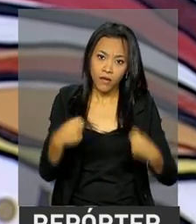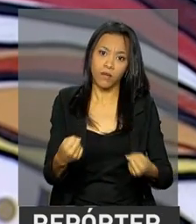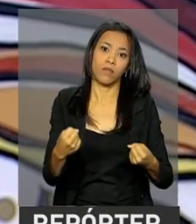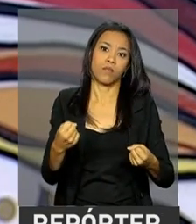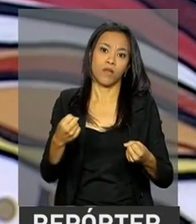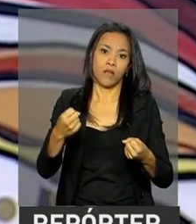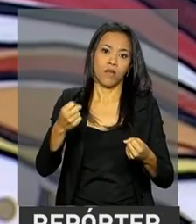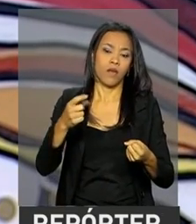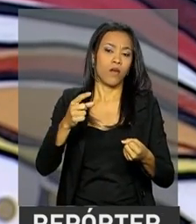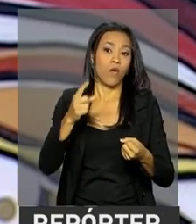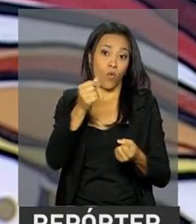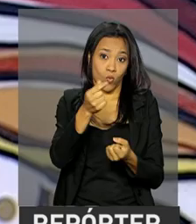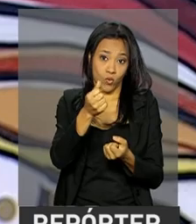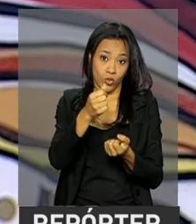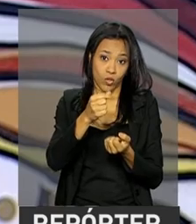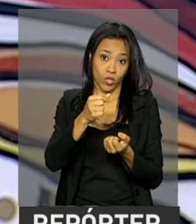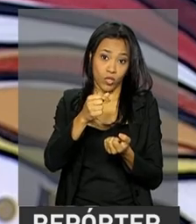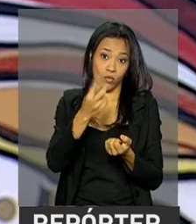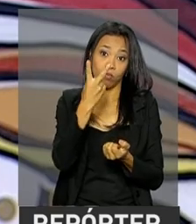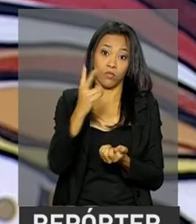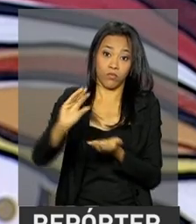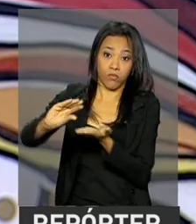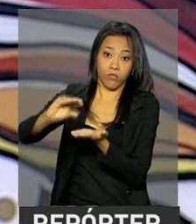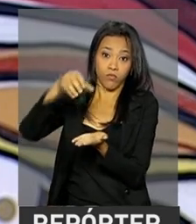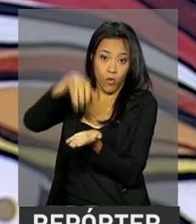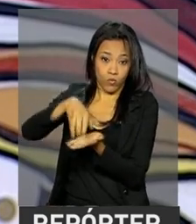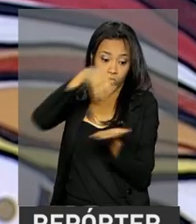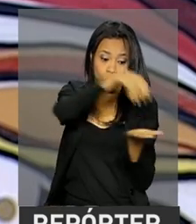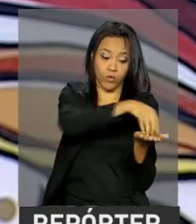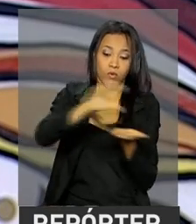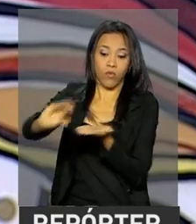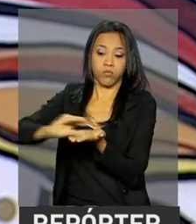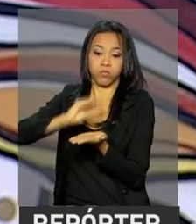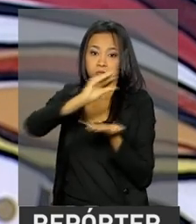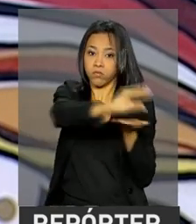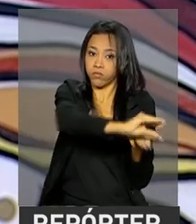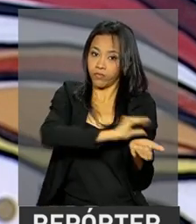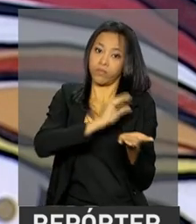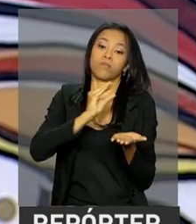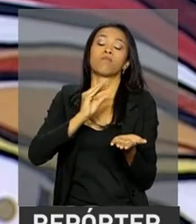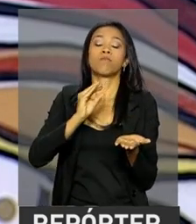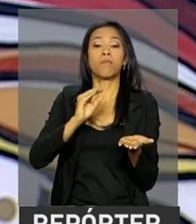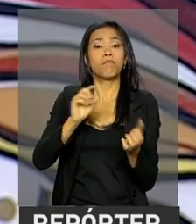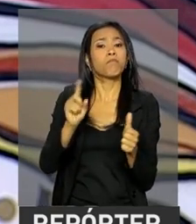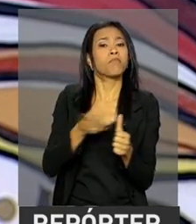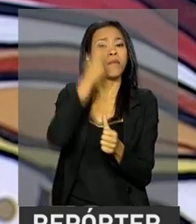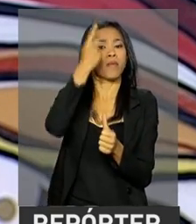integralmente o orçamento desses órgãos e, pela primeira vez,